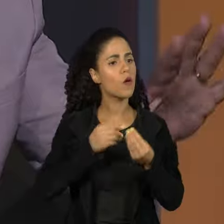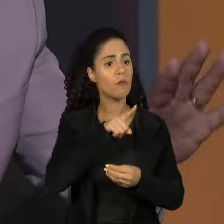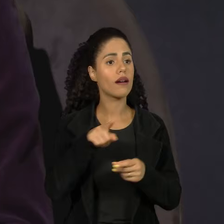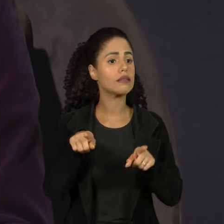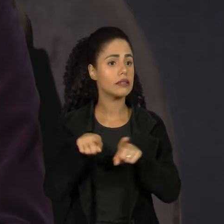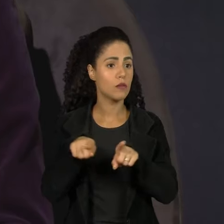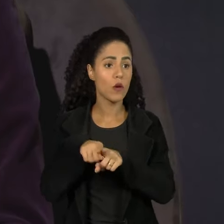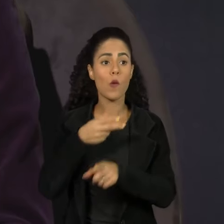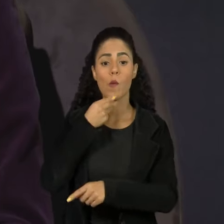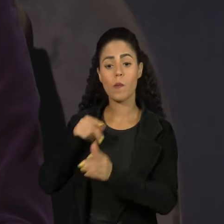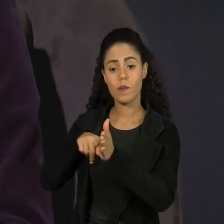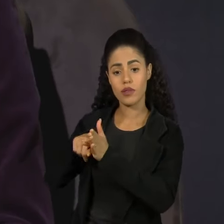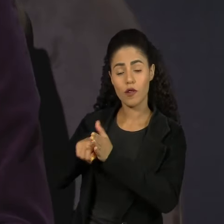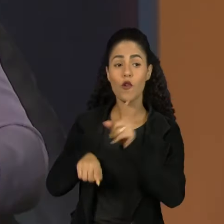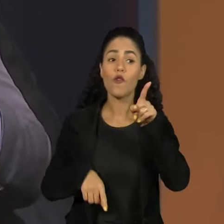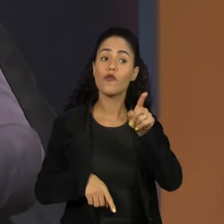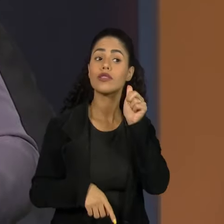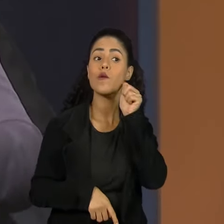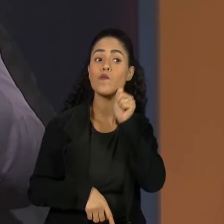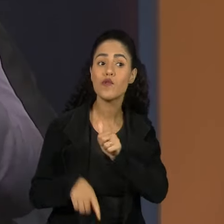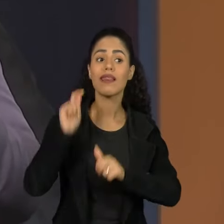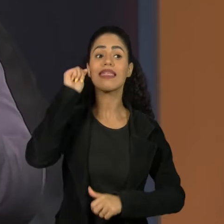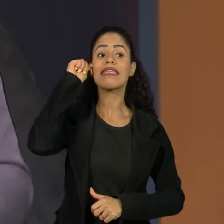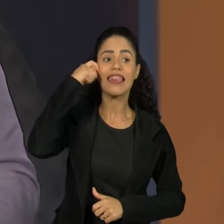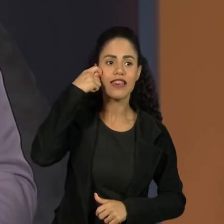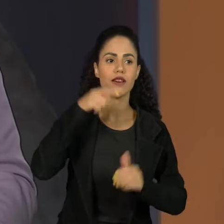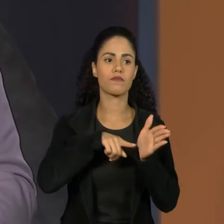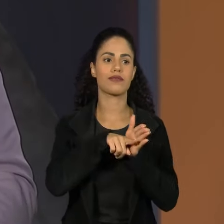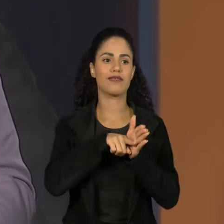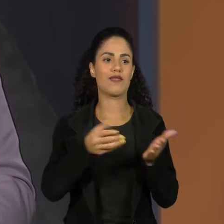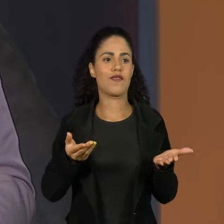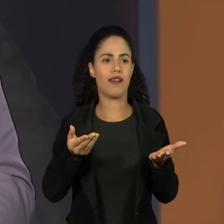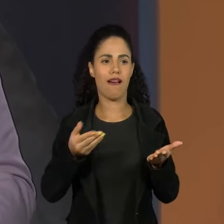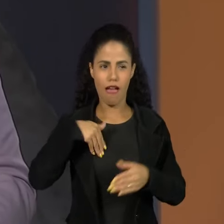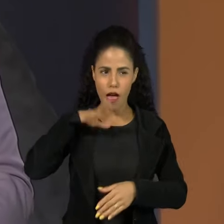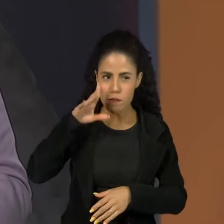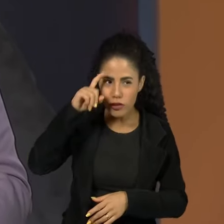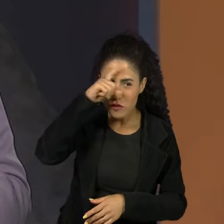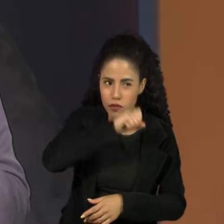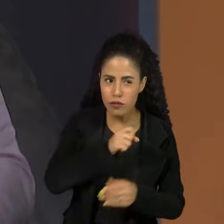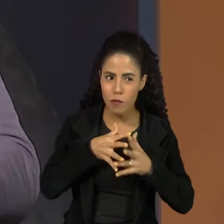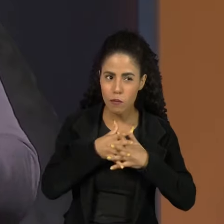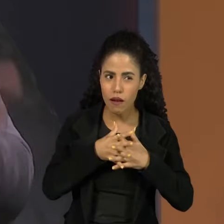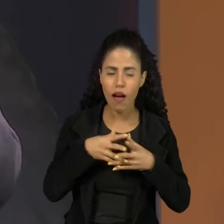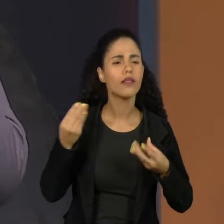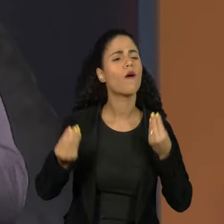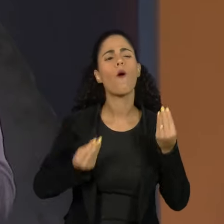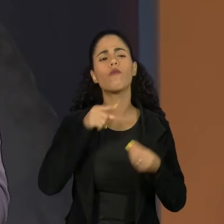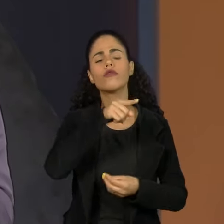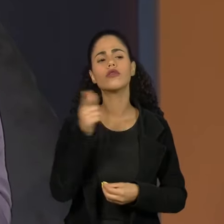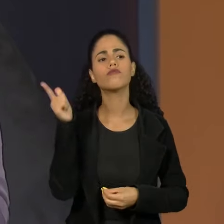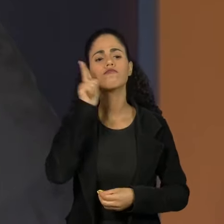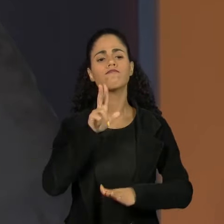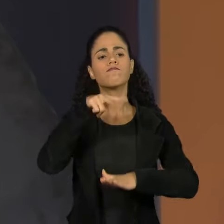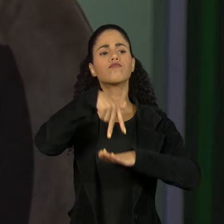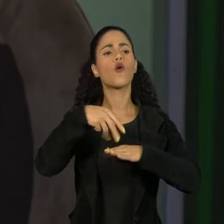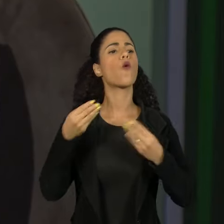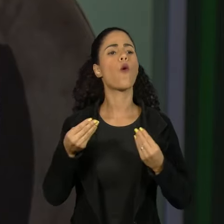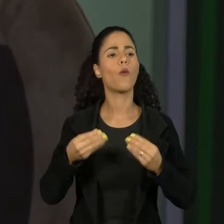homem pesquisador. Você é uma mulher negra pesquisadora. É mais difícil? É mais complicado? Como é que você está vendo esse